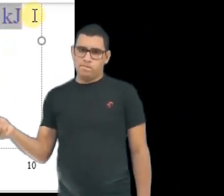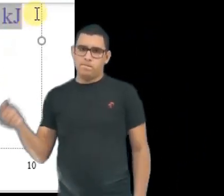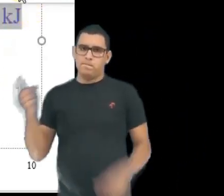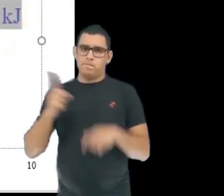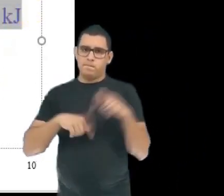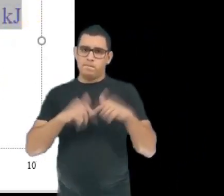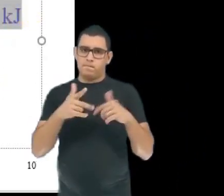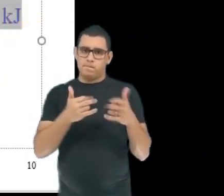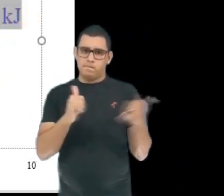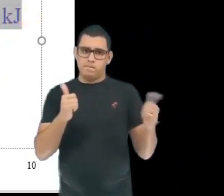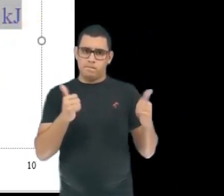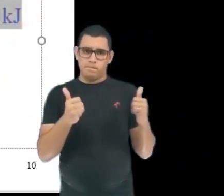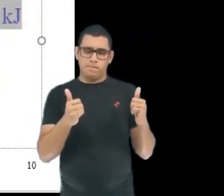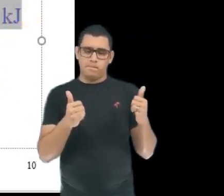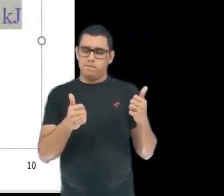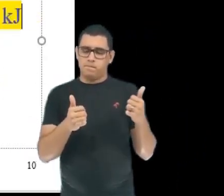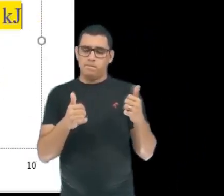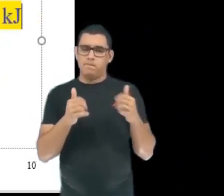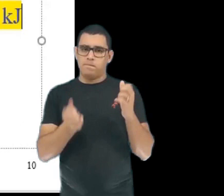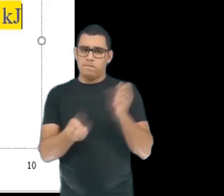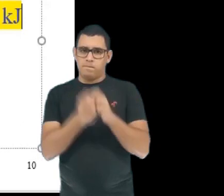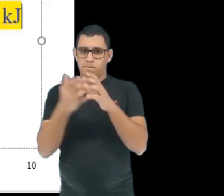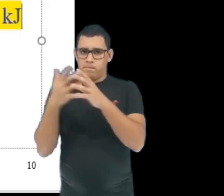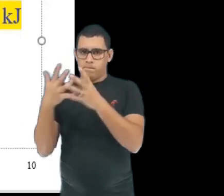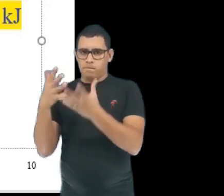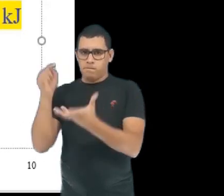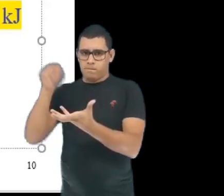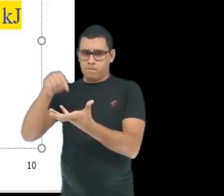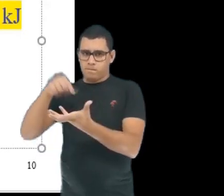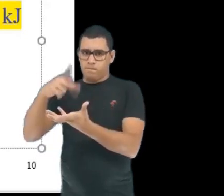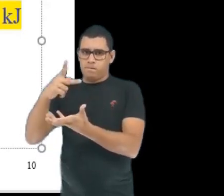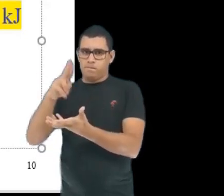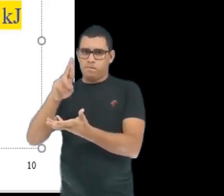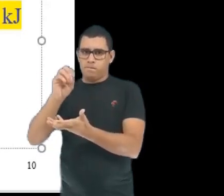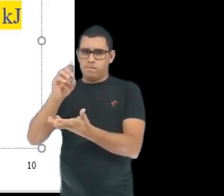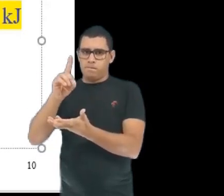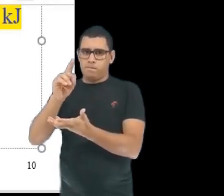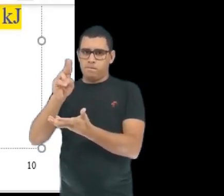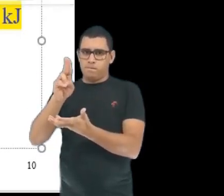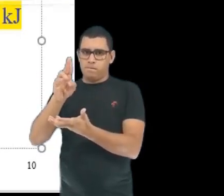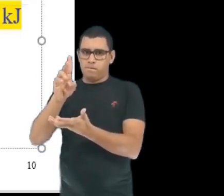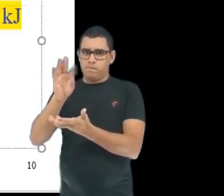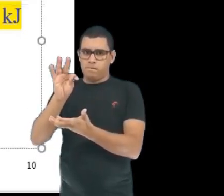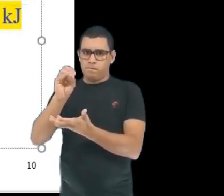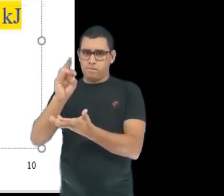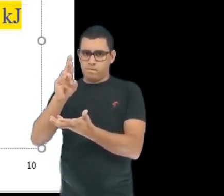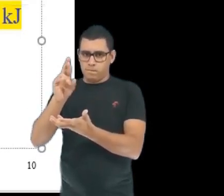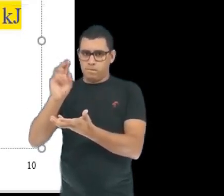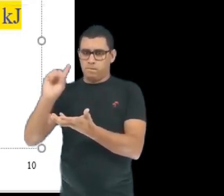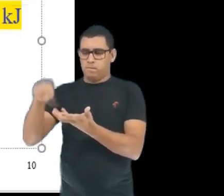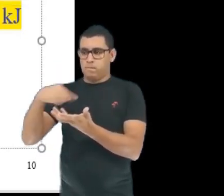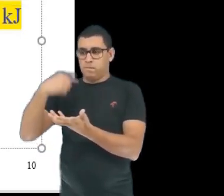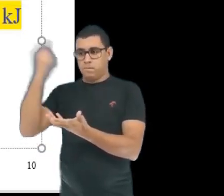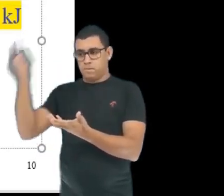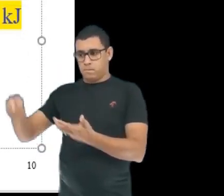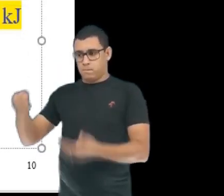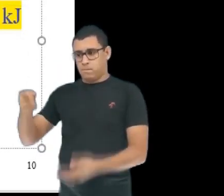representada após os produtos. E aí eu tenho, ó, positivo, significa dizer que